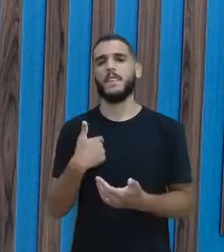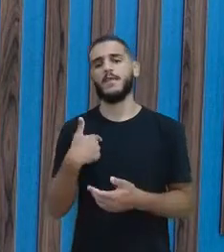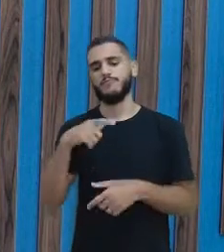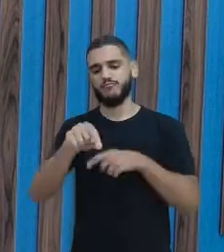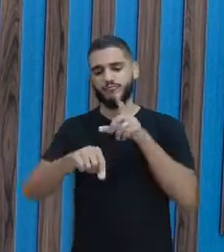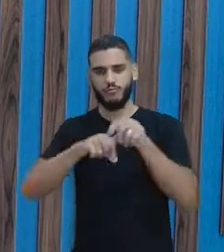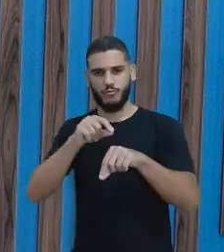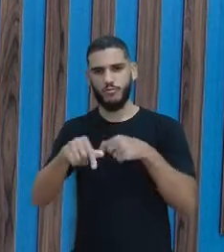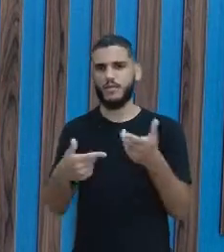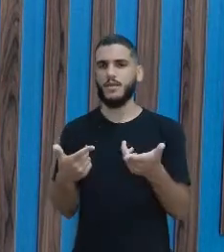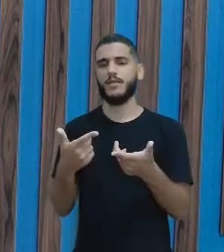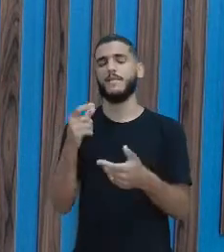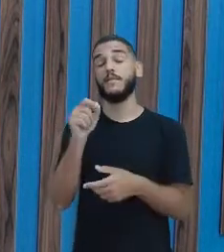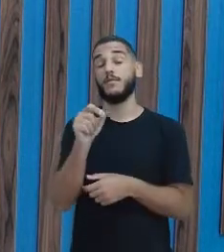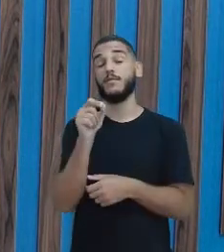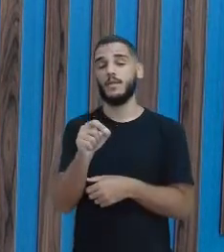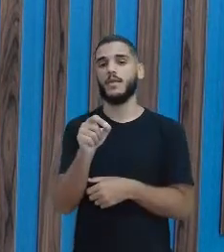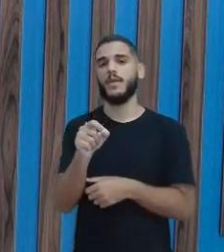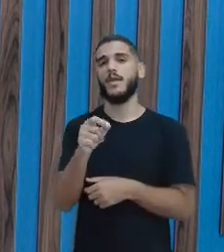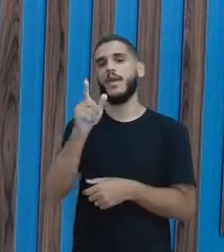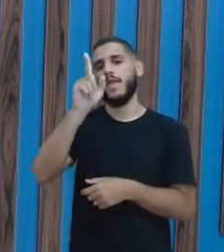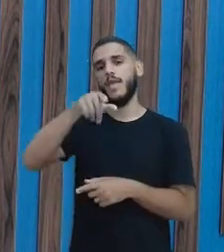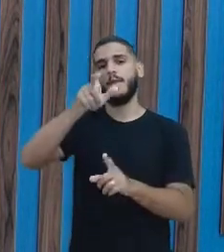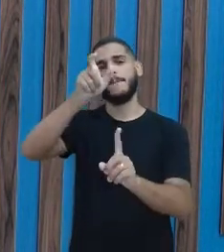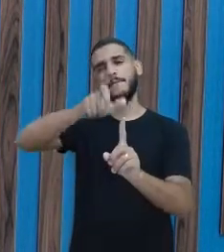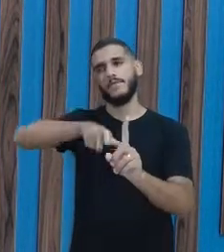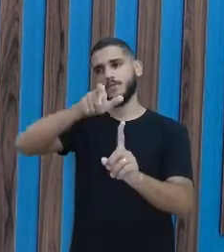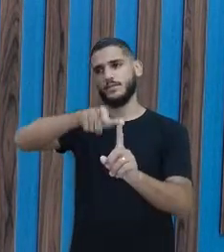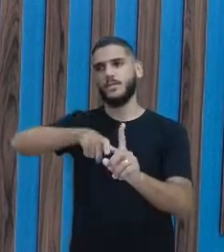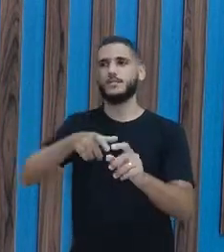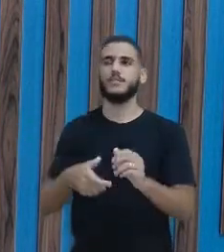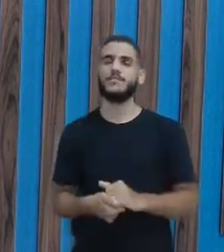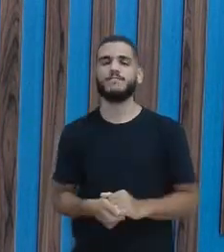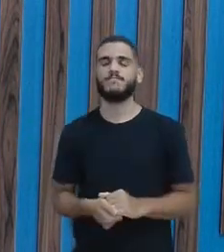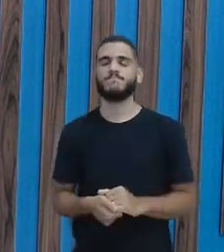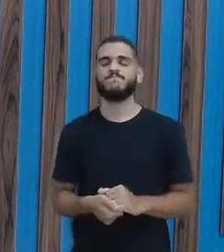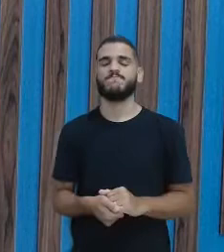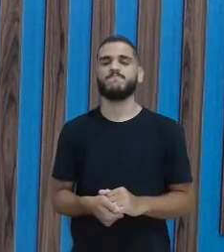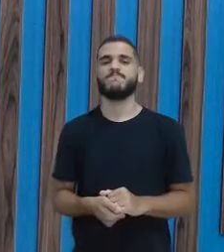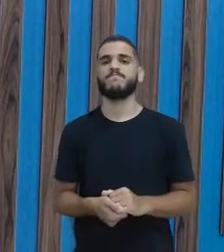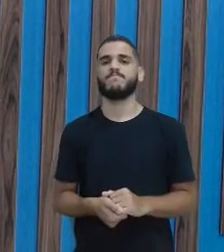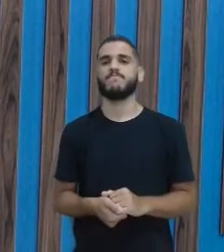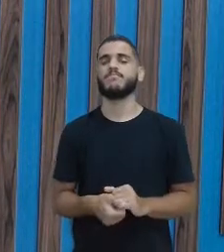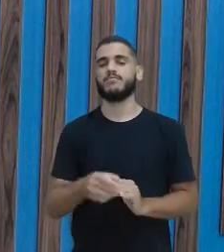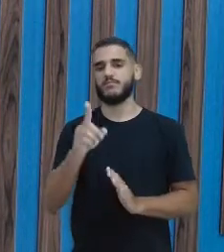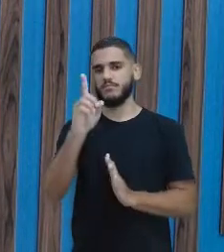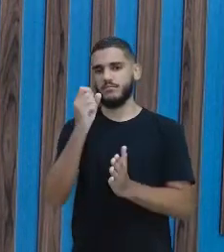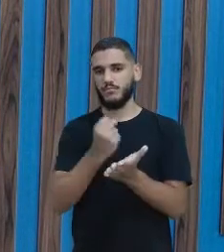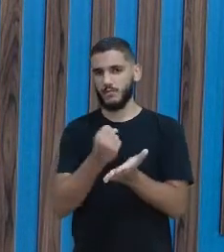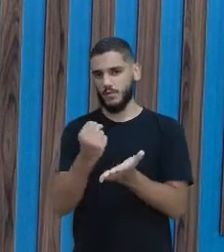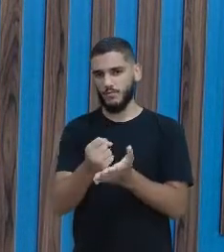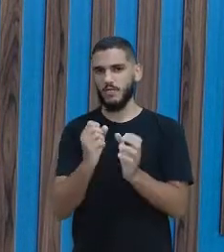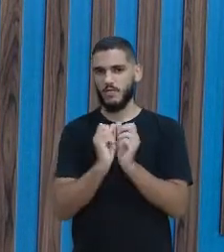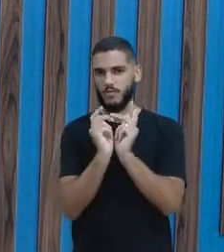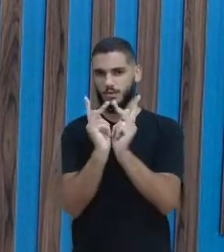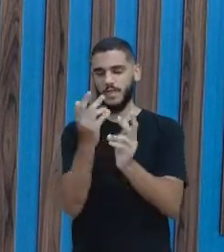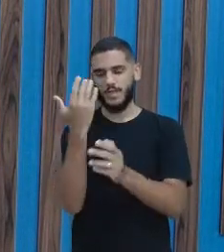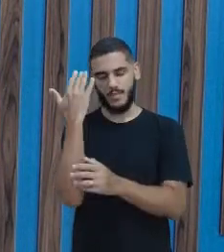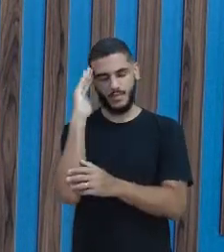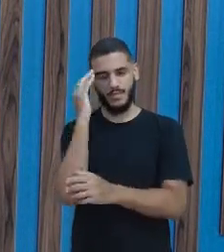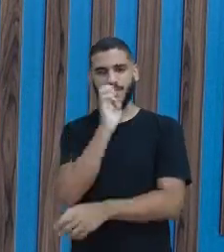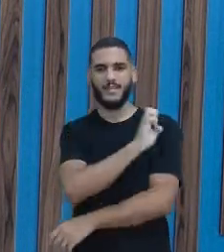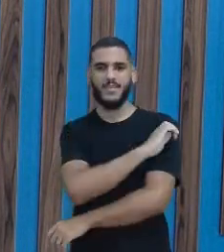escolhi para ser o personagem desse documento. Entendido,